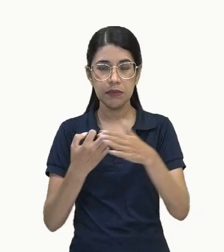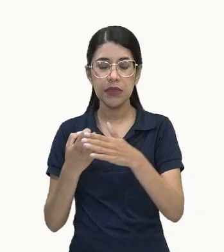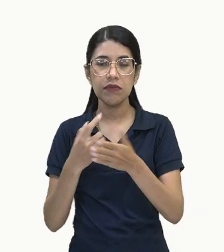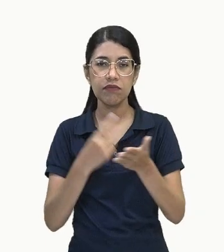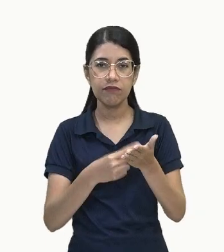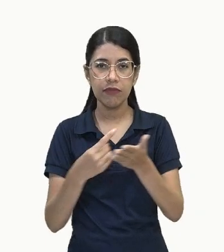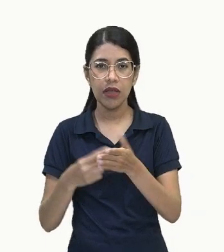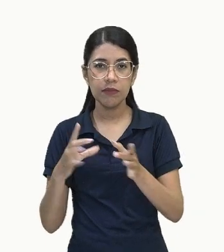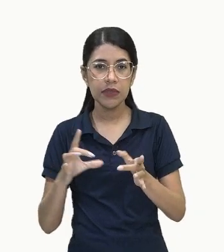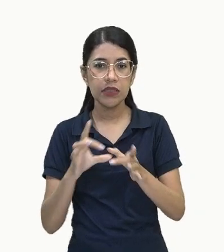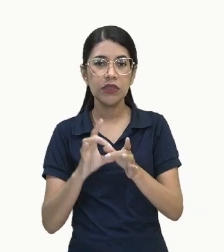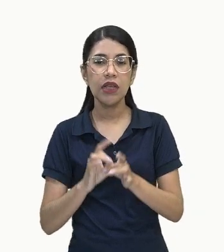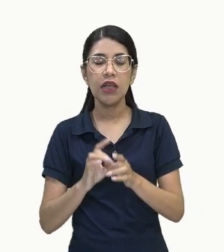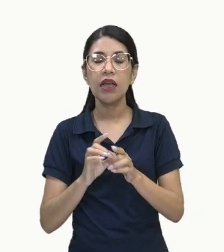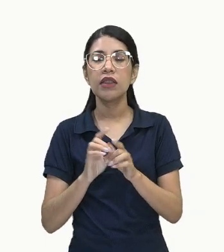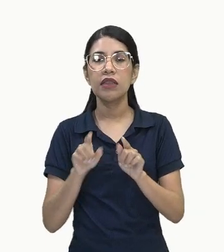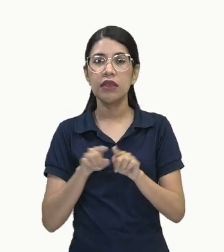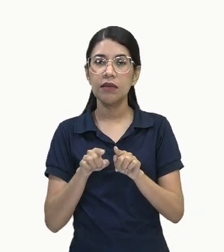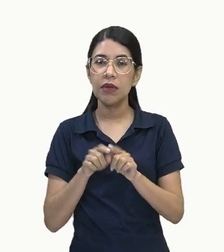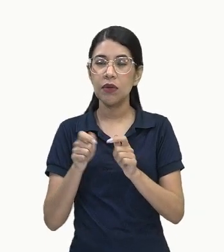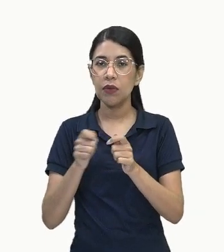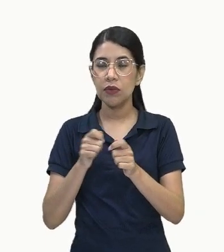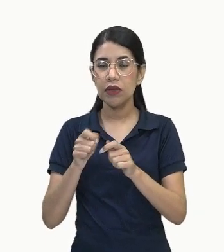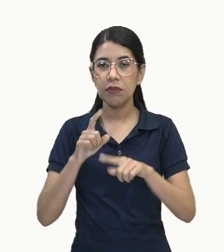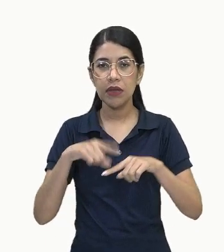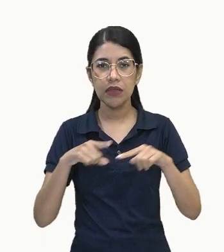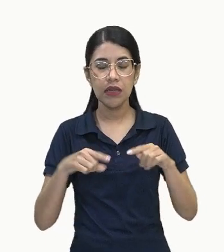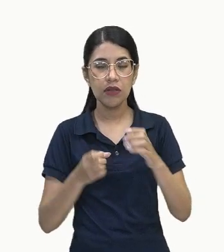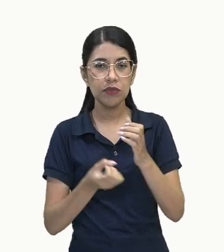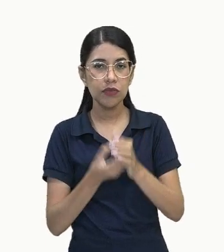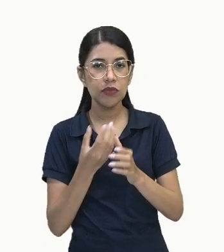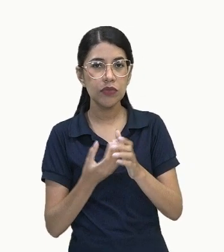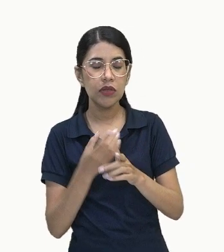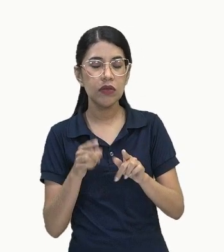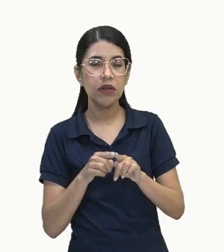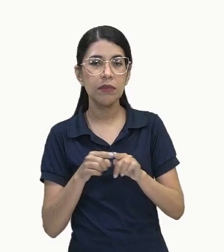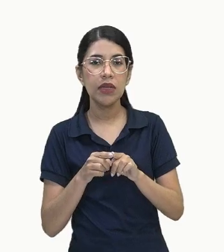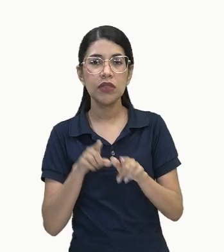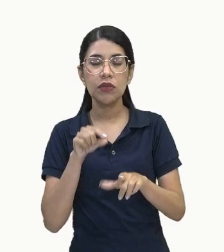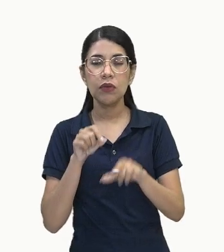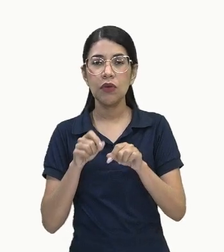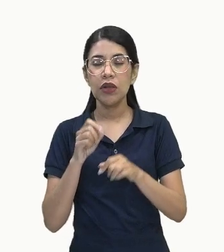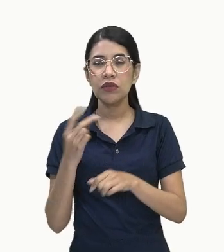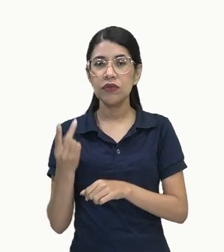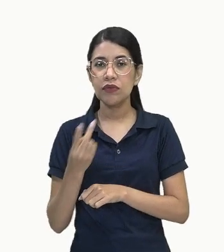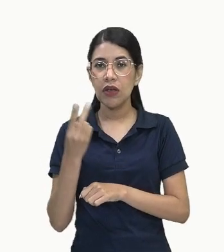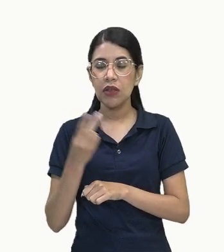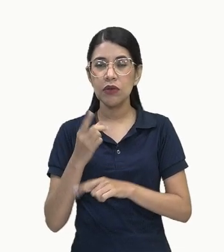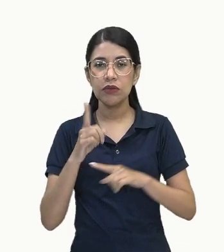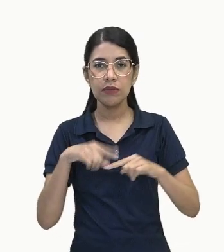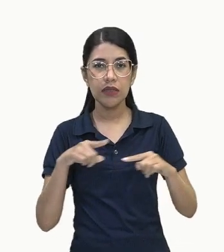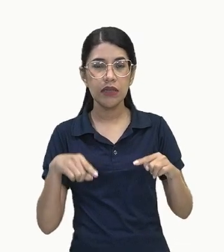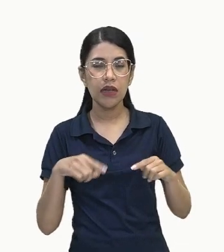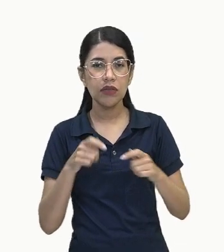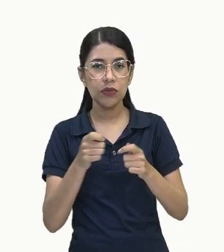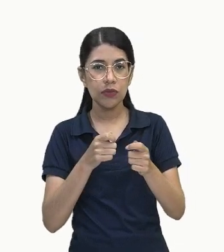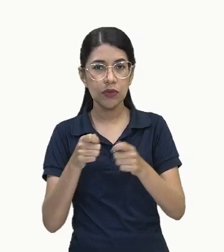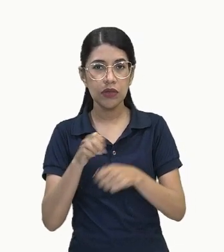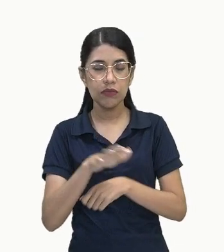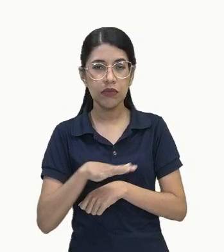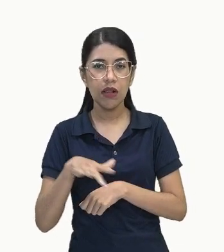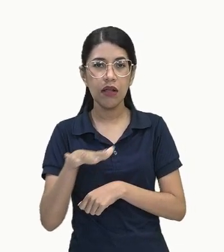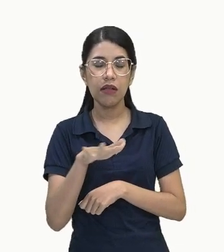monopolizando a produção de certas mercadorias, determinando os preços e dominando o mercado. Podem ser